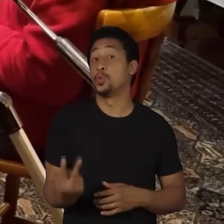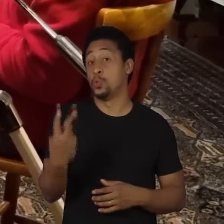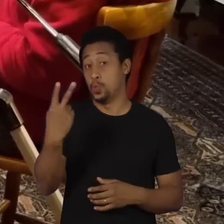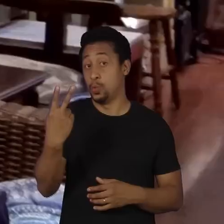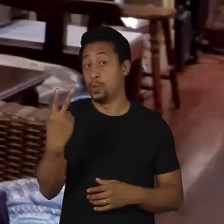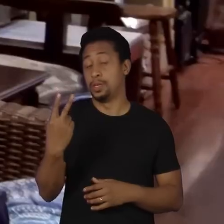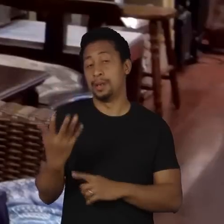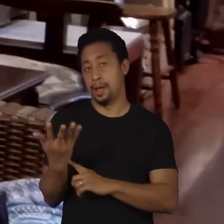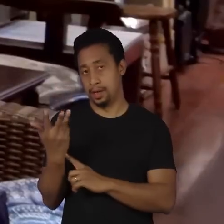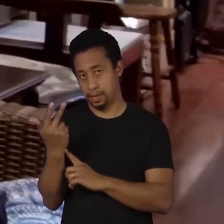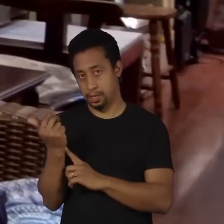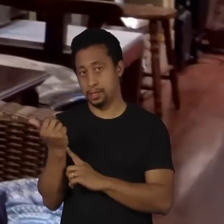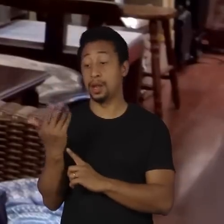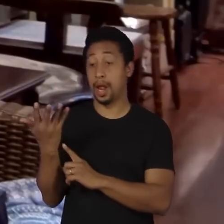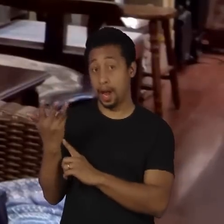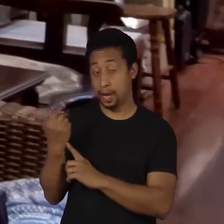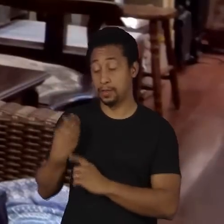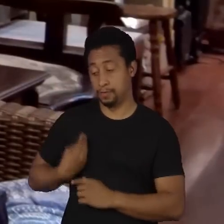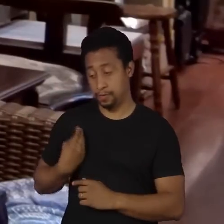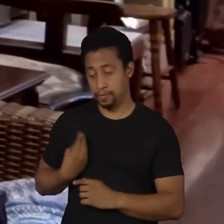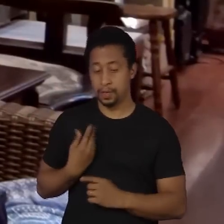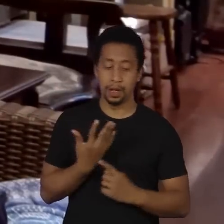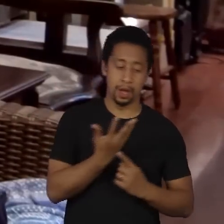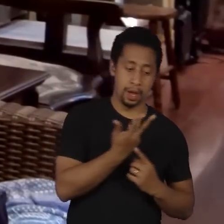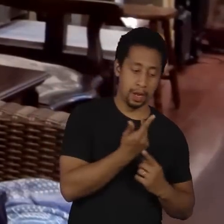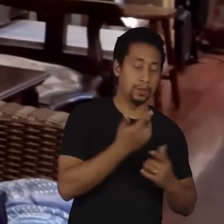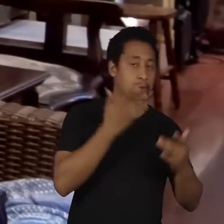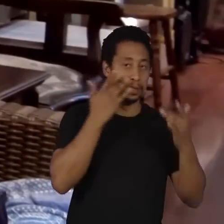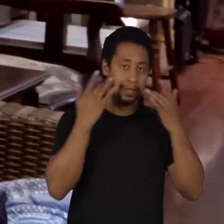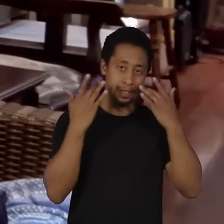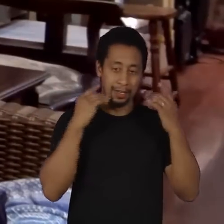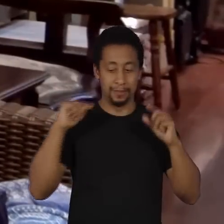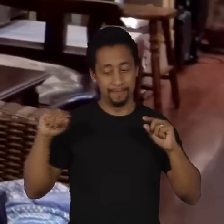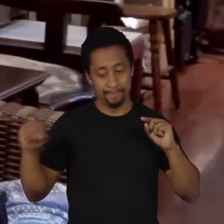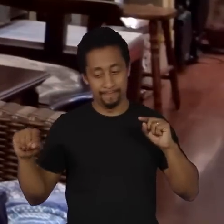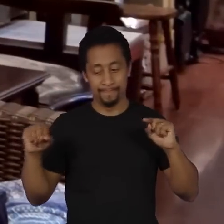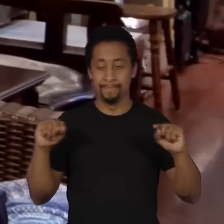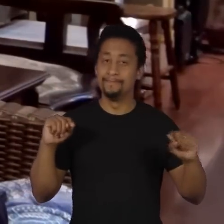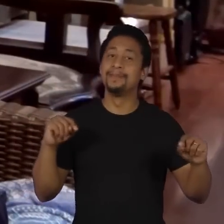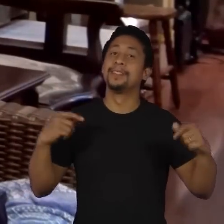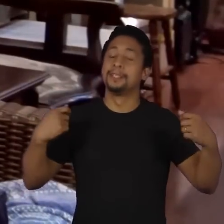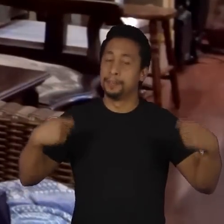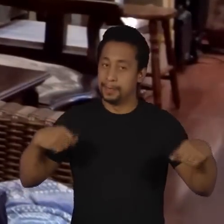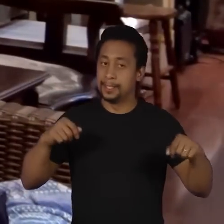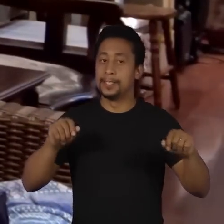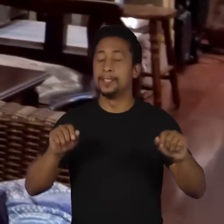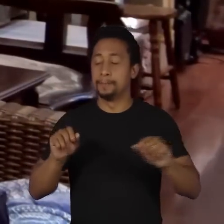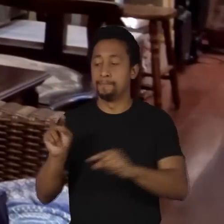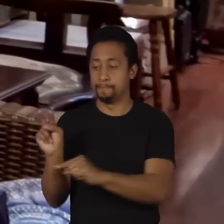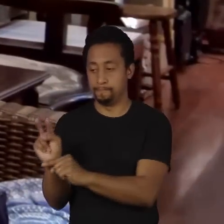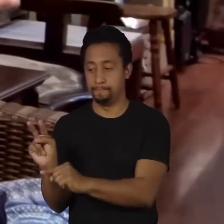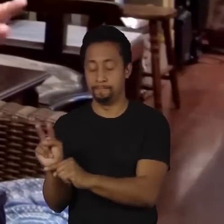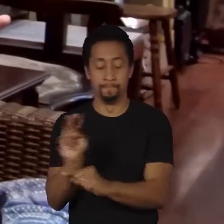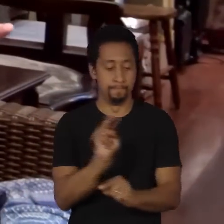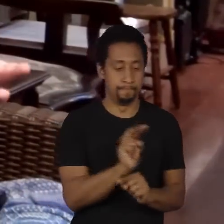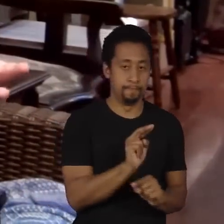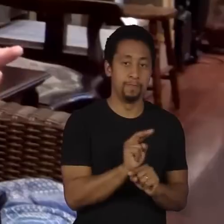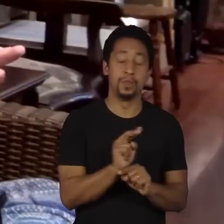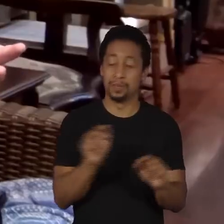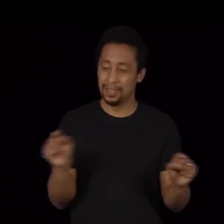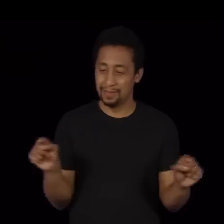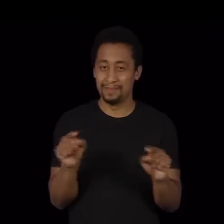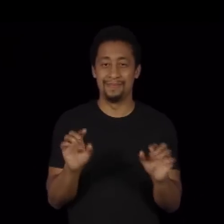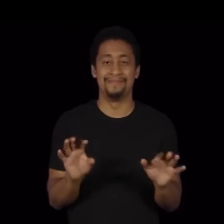do teatro. As duas têm que ser muito bem tratadas, cuidadas, as duas, porque uma precisa da